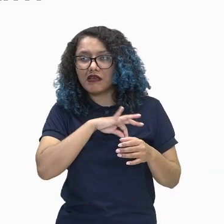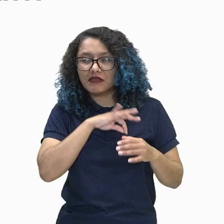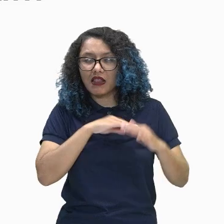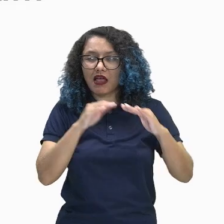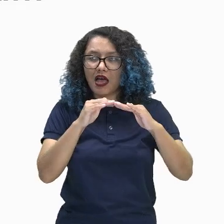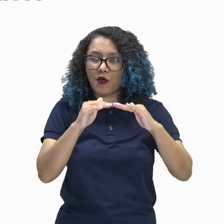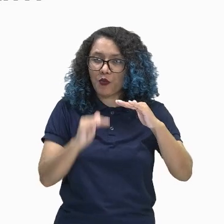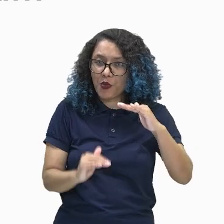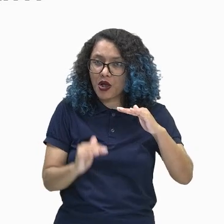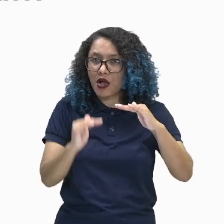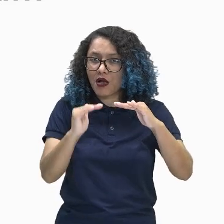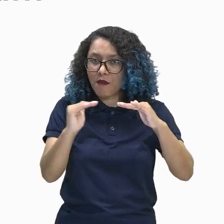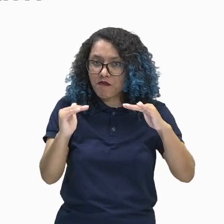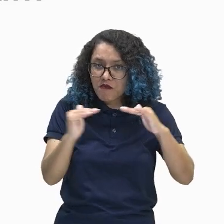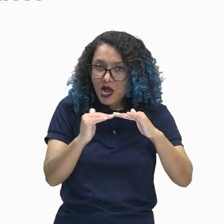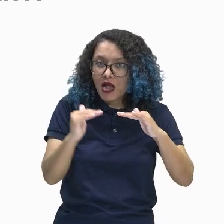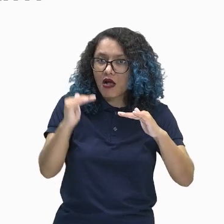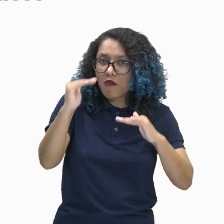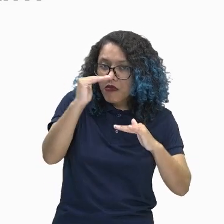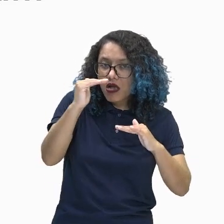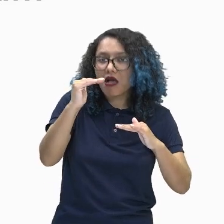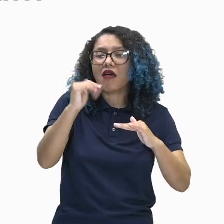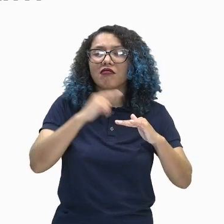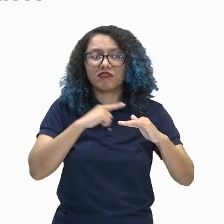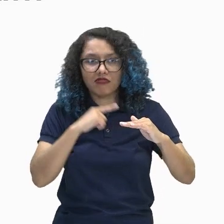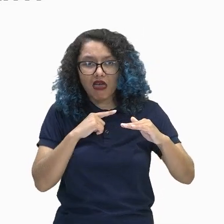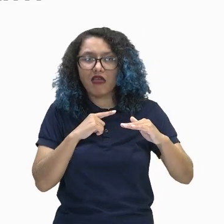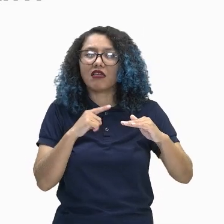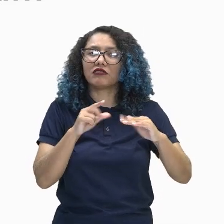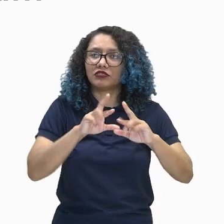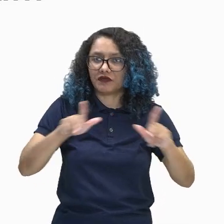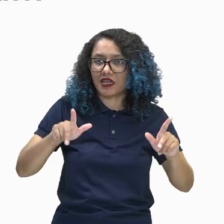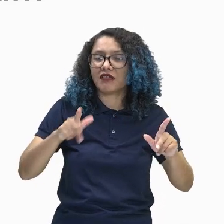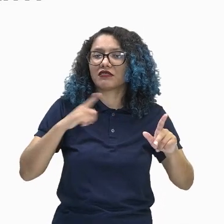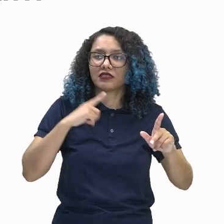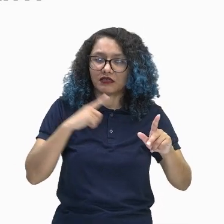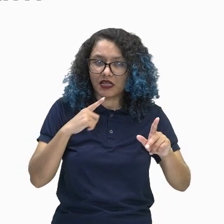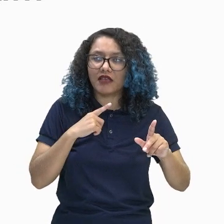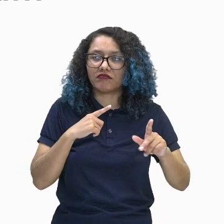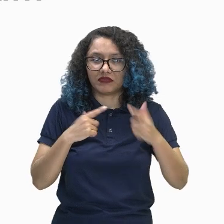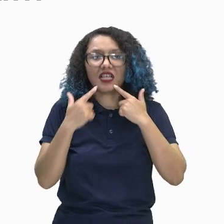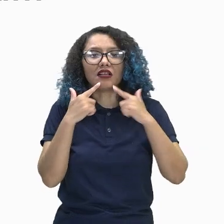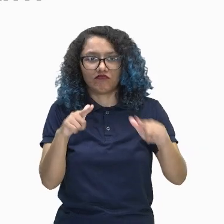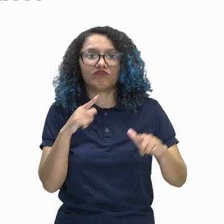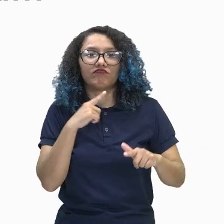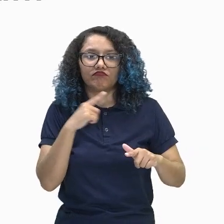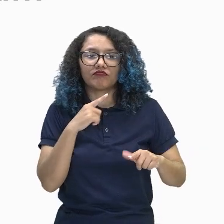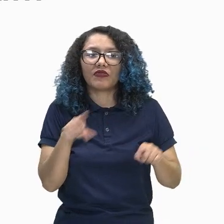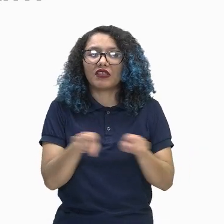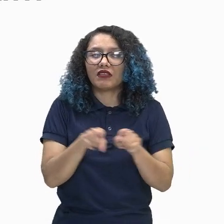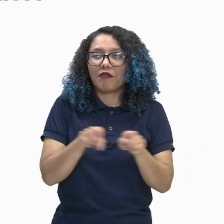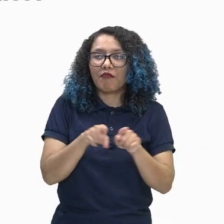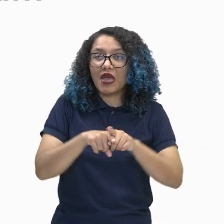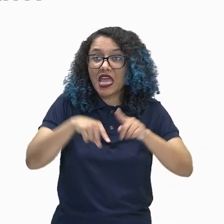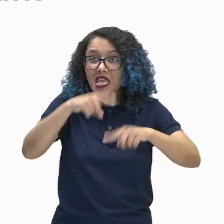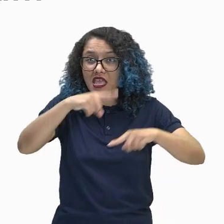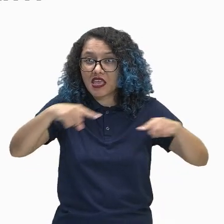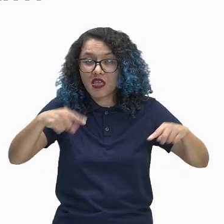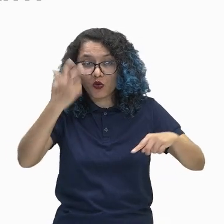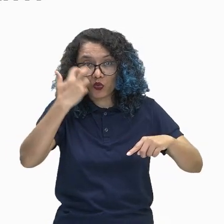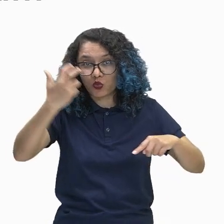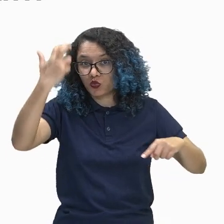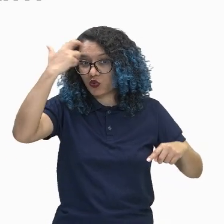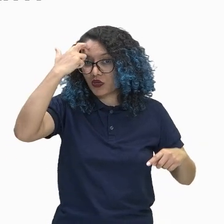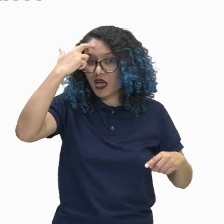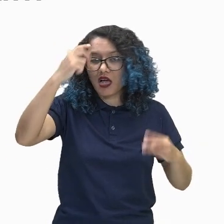classe alta. Então, vai haver uma diferença aí na linguagem. o nível cultural dessa pessoa, a